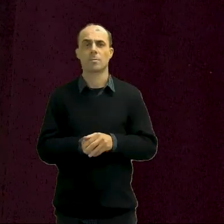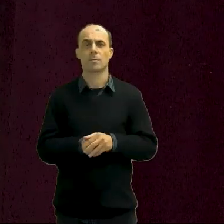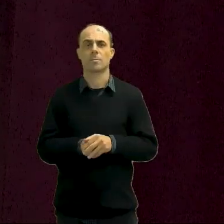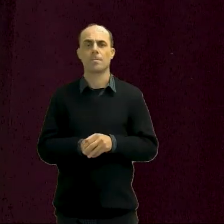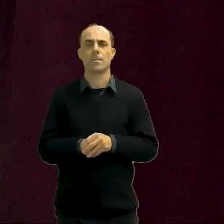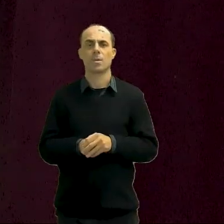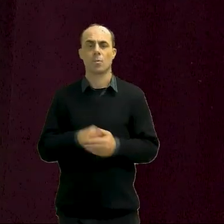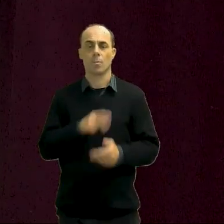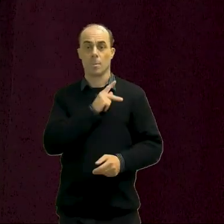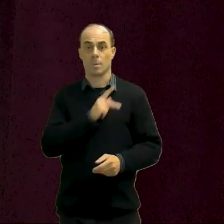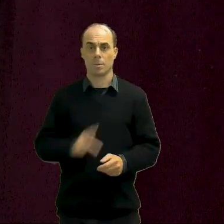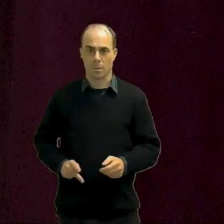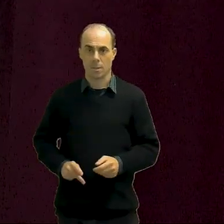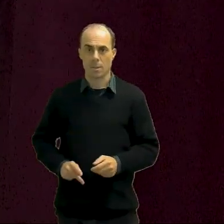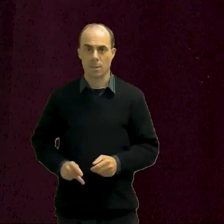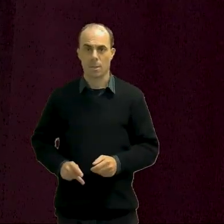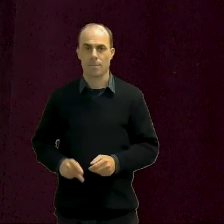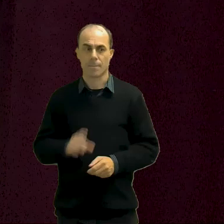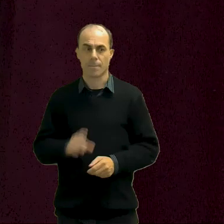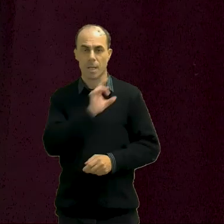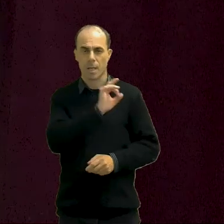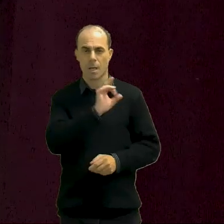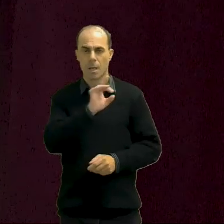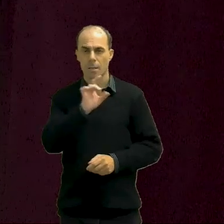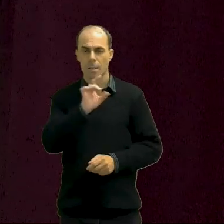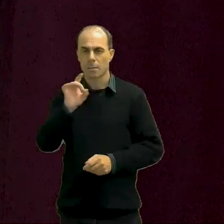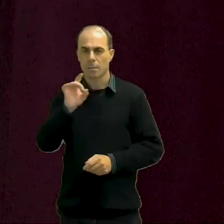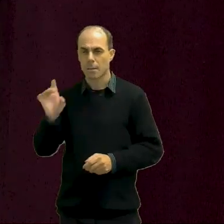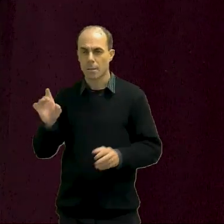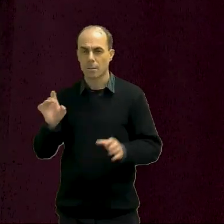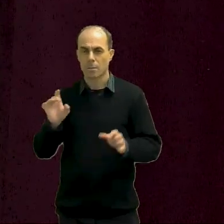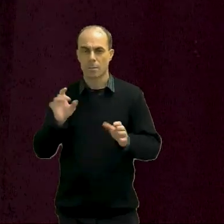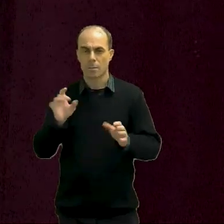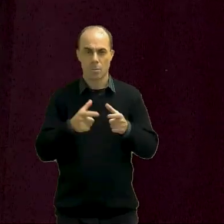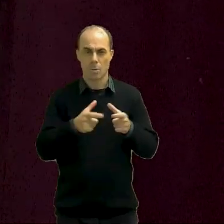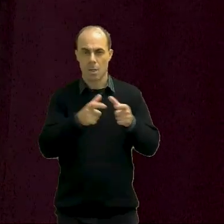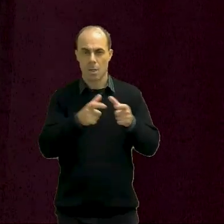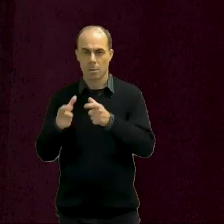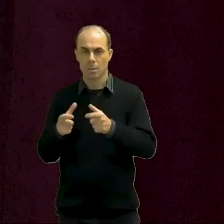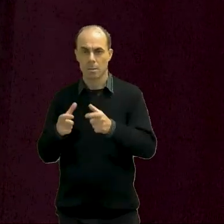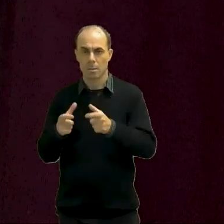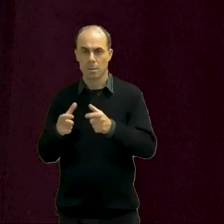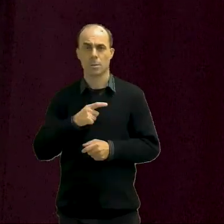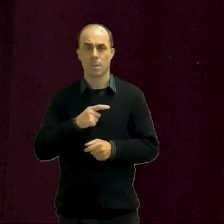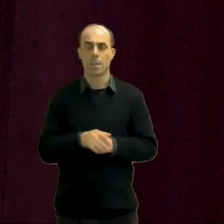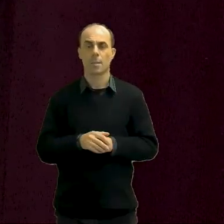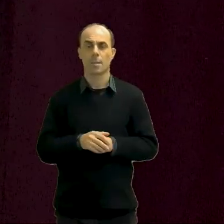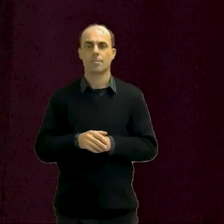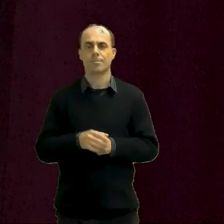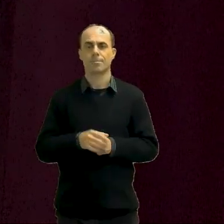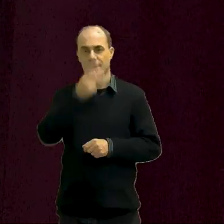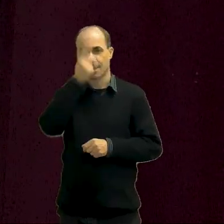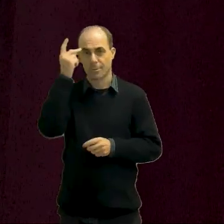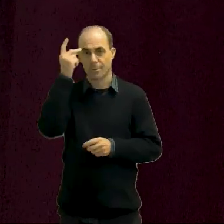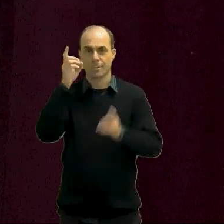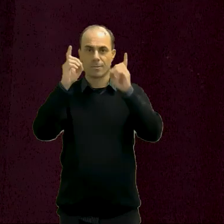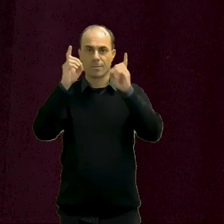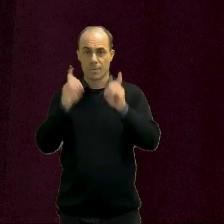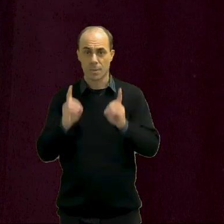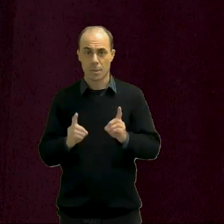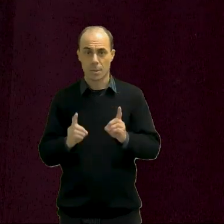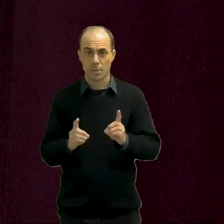cada sessão eleitoral tenha pelo menos duas pessoas com deficiência como mesários no dia da eleição